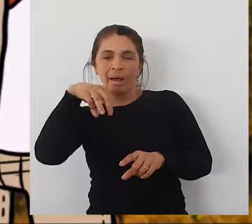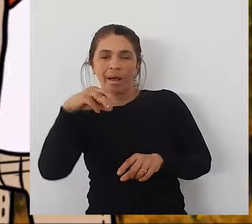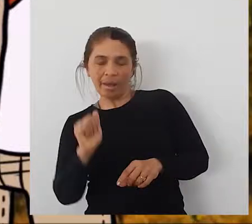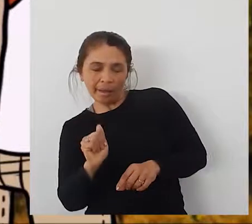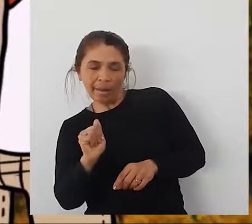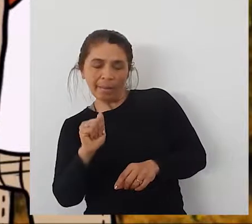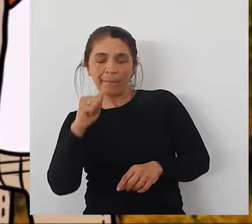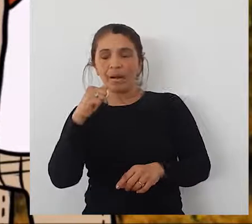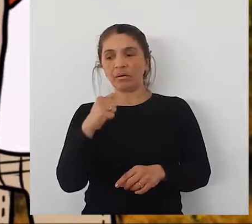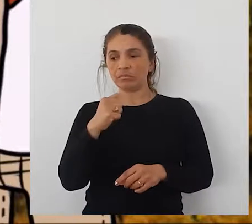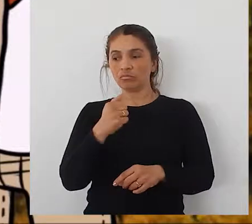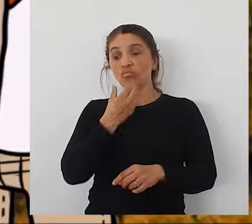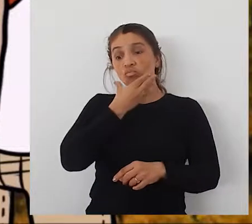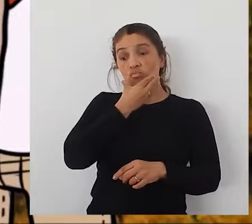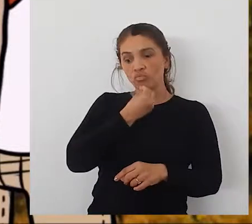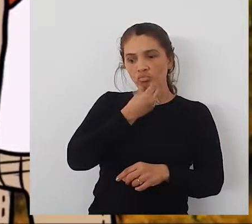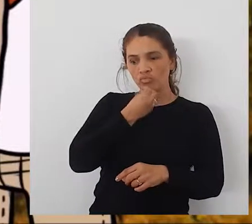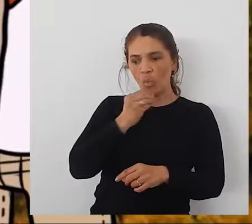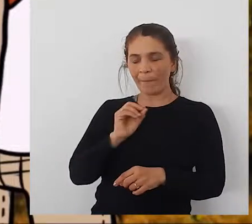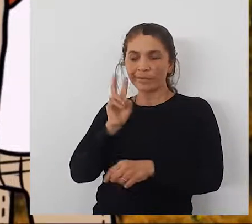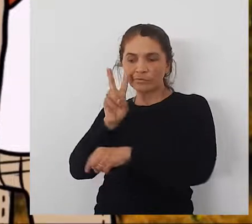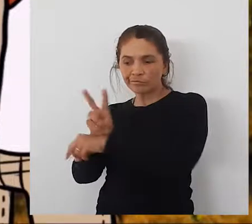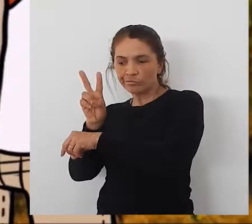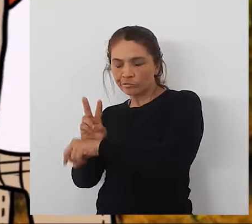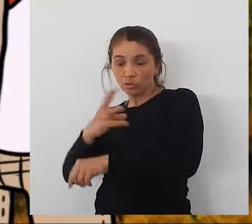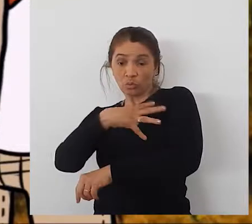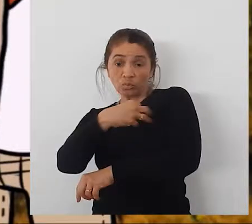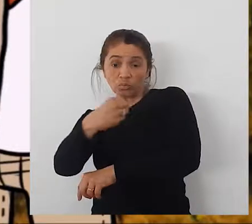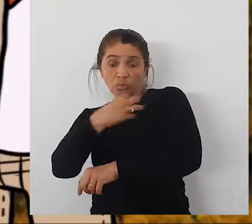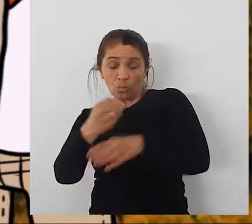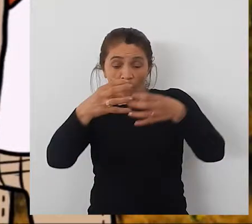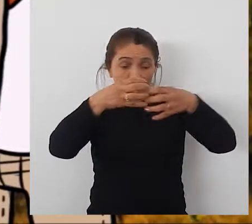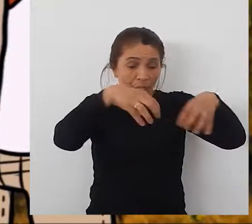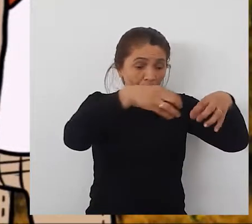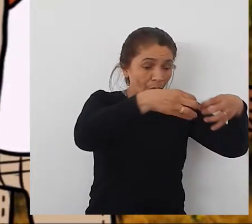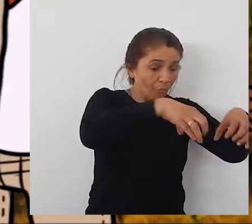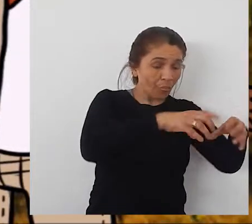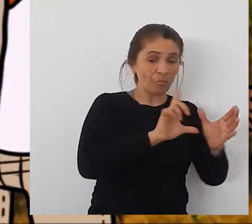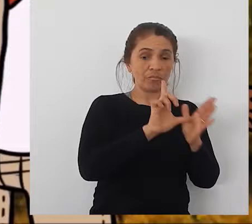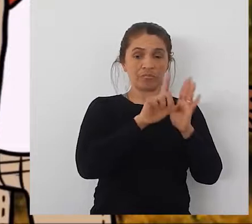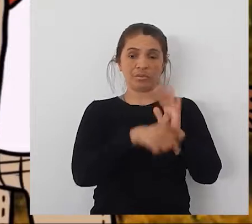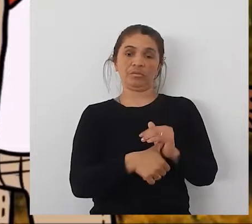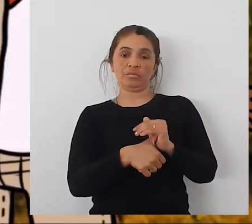Além disso, são os machos que cuidam dos filhotes.